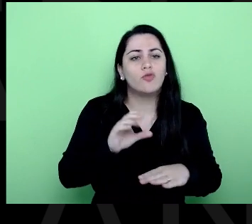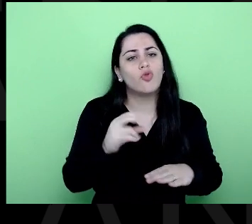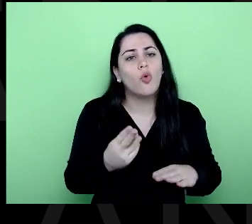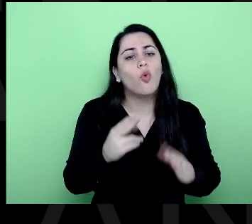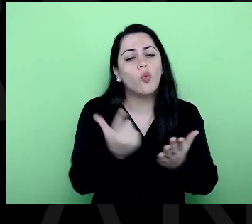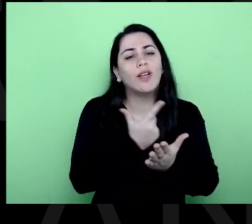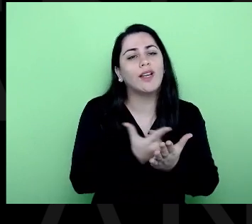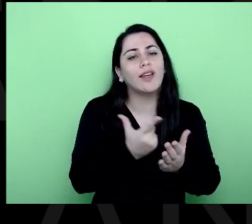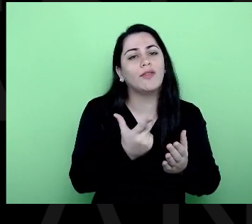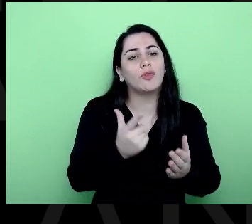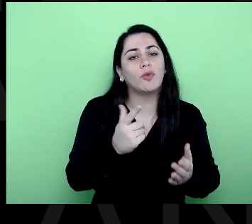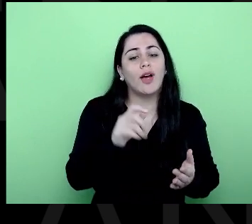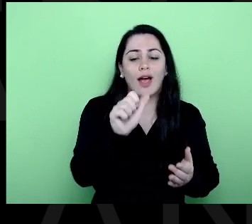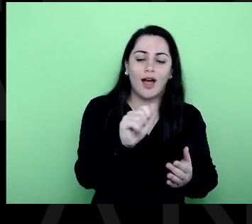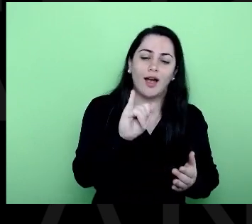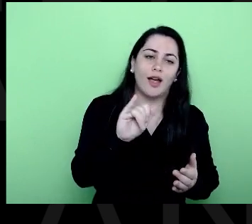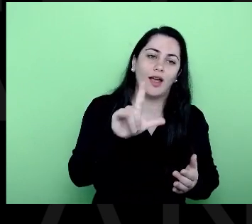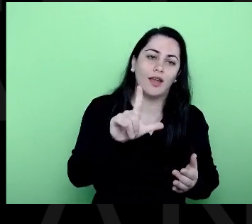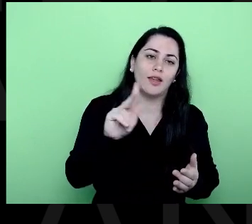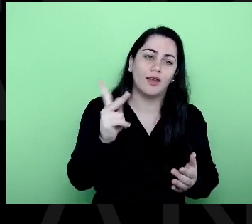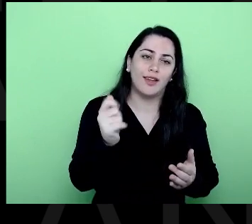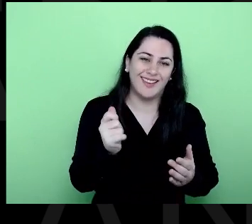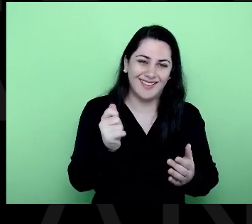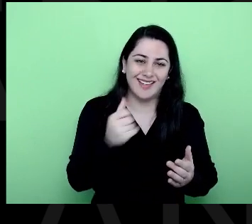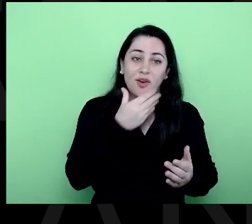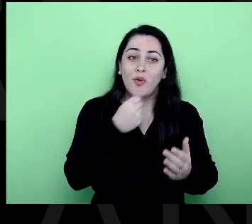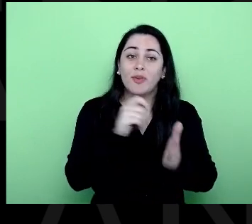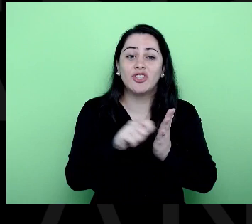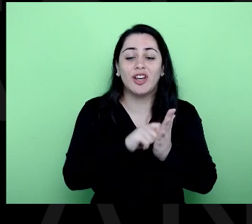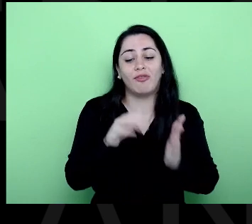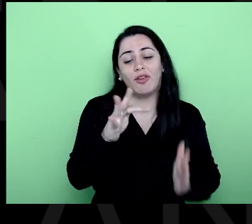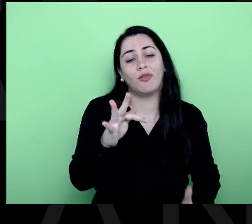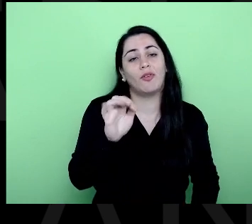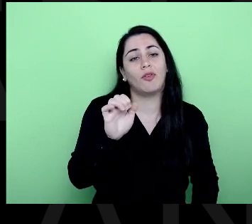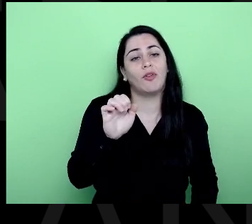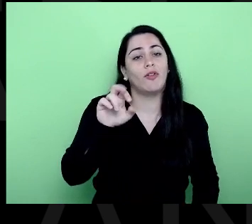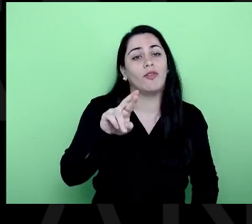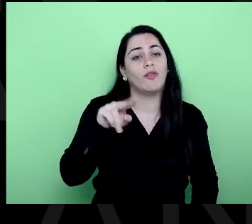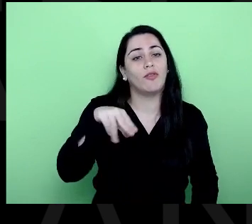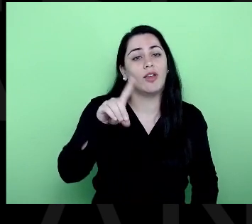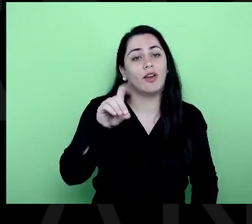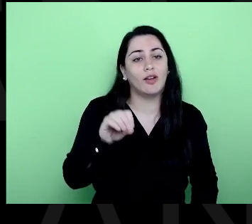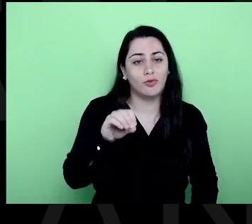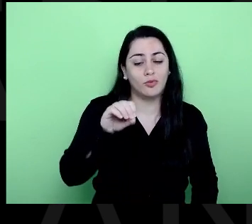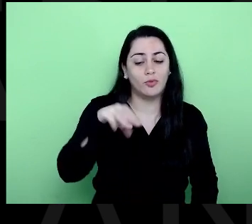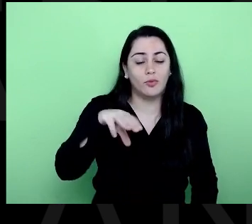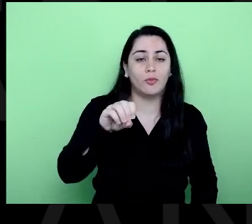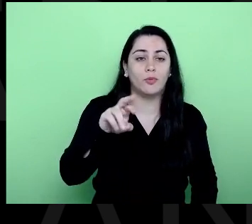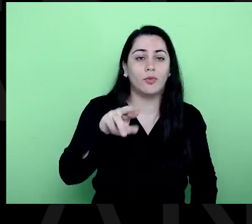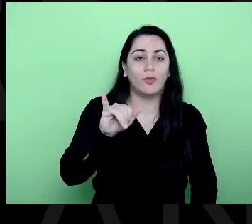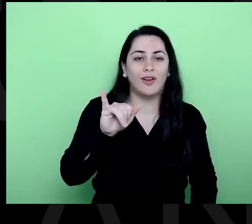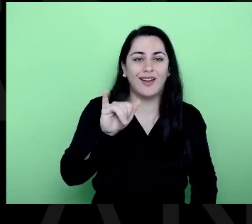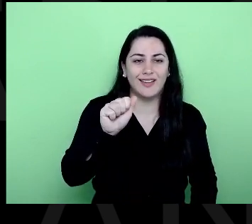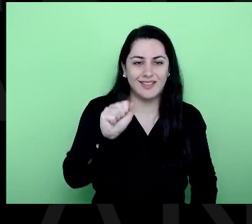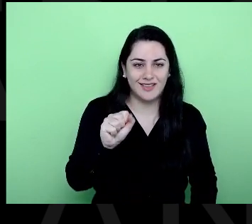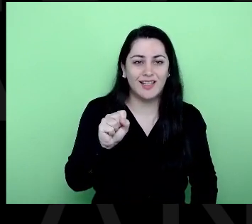do Fernando Moraes. E pouco tempo depois ele lançou o Chateau, que aí eu vi, aí foi